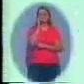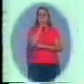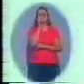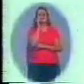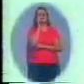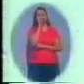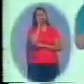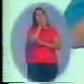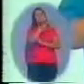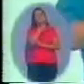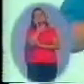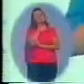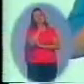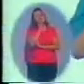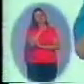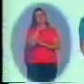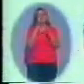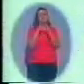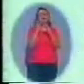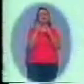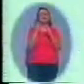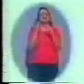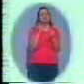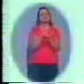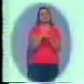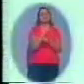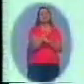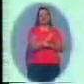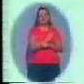E em casa quem que tá esperando a gente? Fubá,